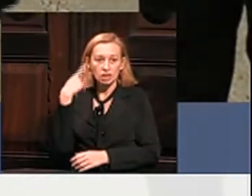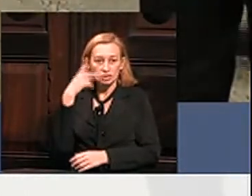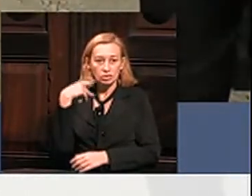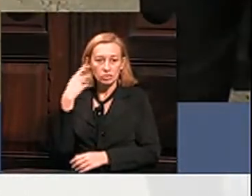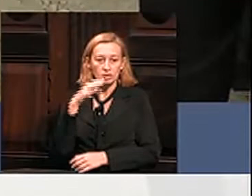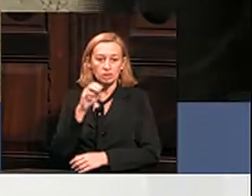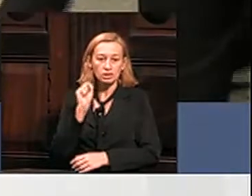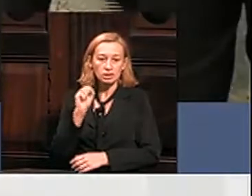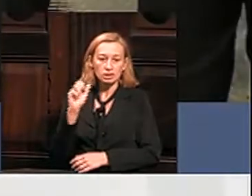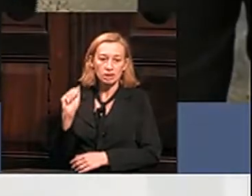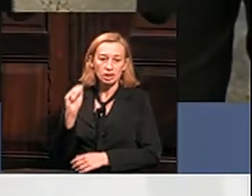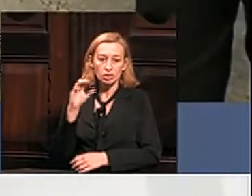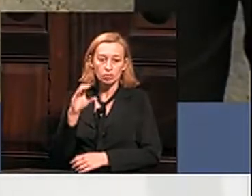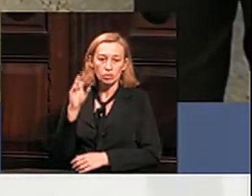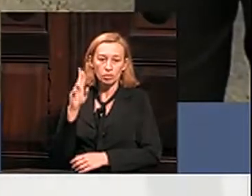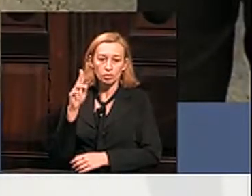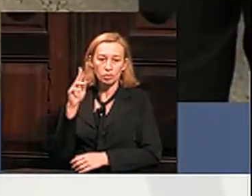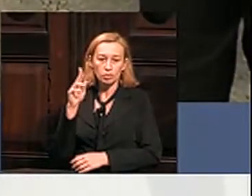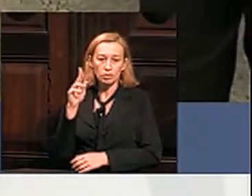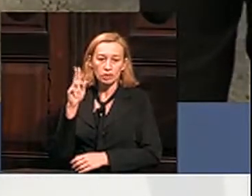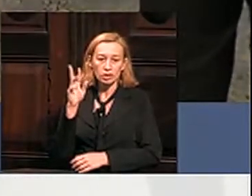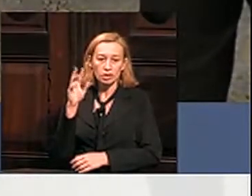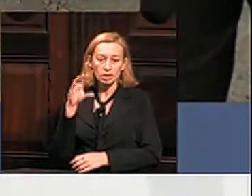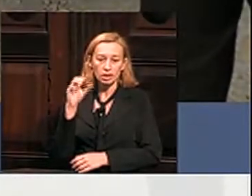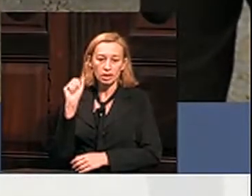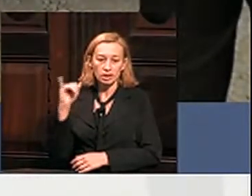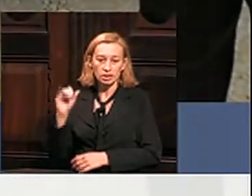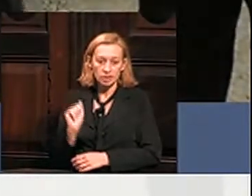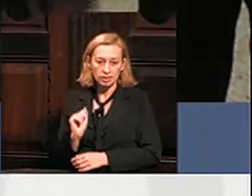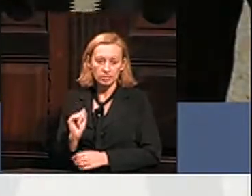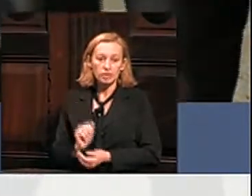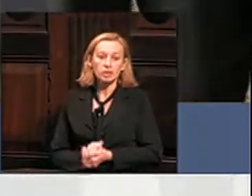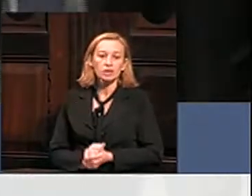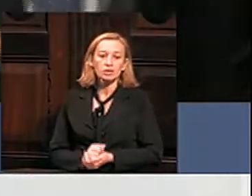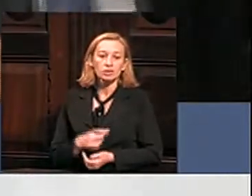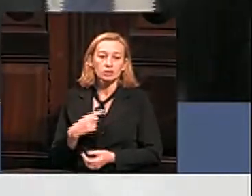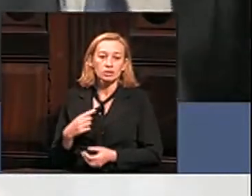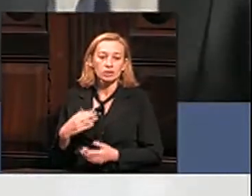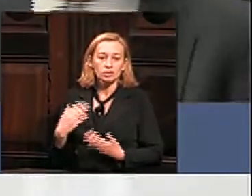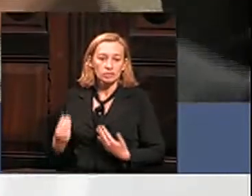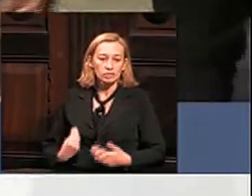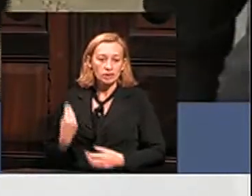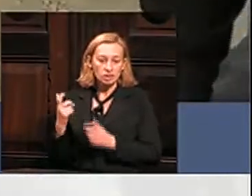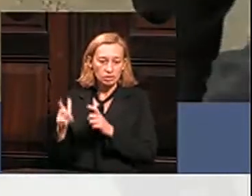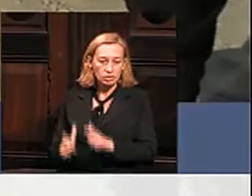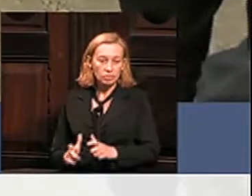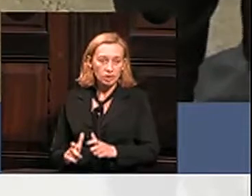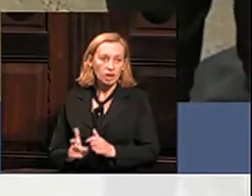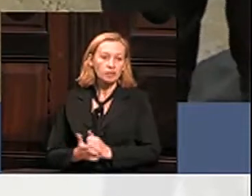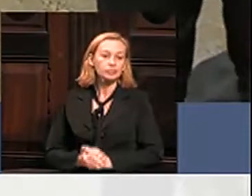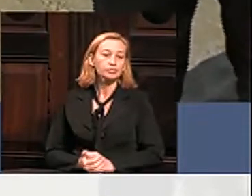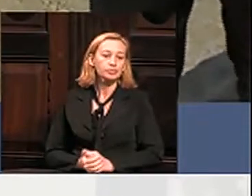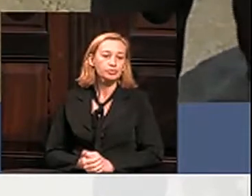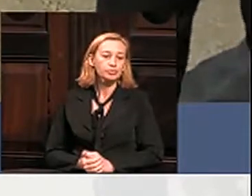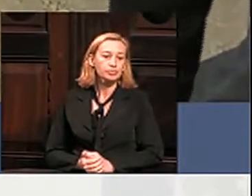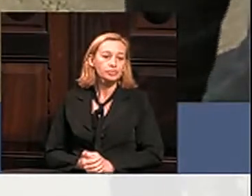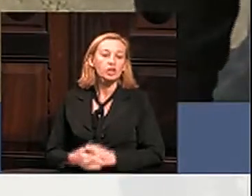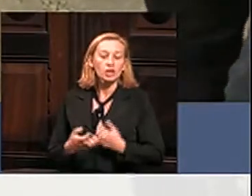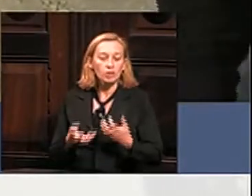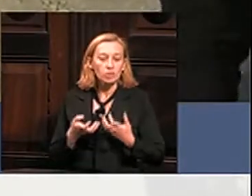do Peão, que estão aqui presentes. Um projeto hoje na pauta, tem duas emendas, vai sair de pauta, mas